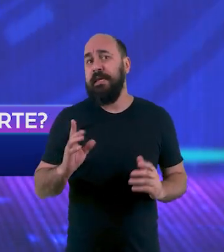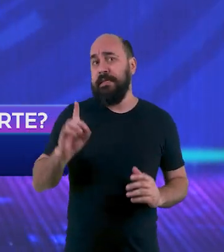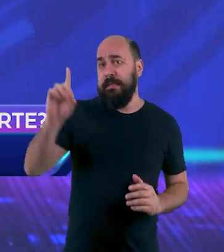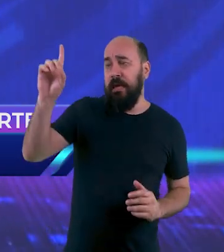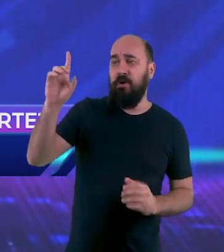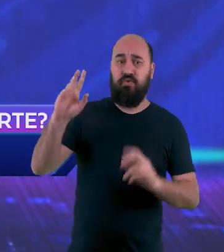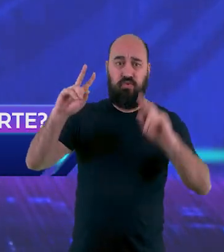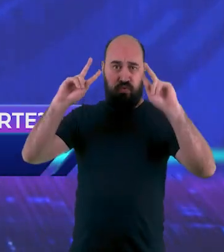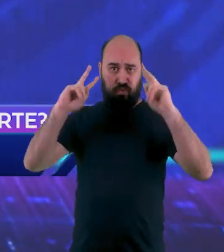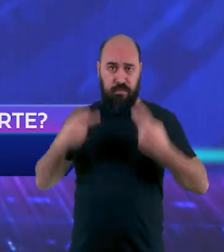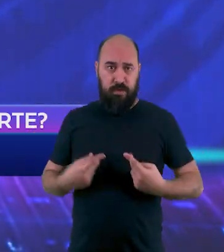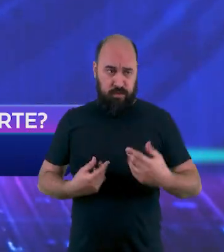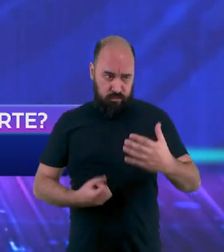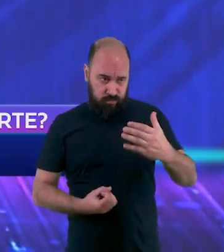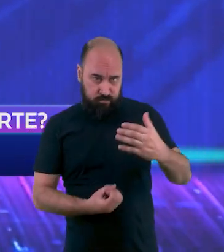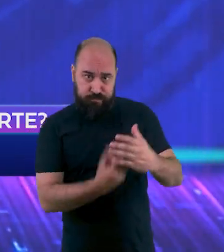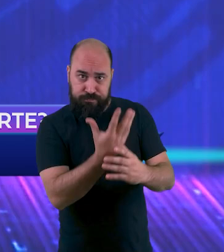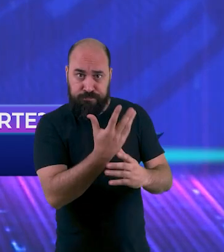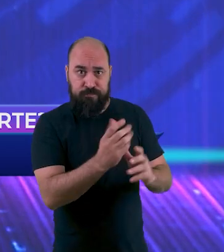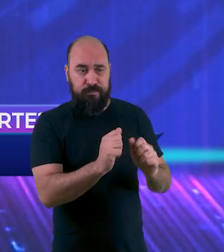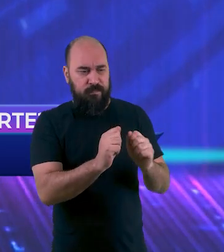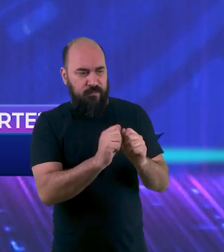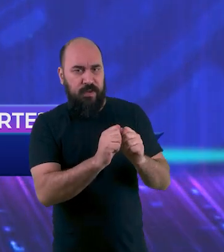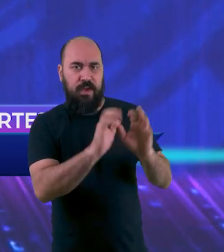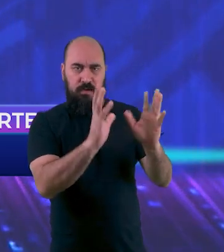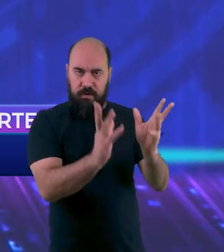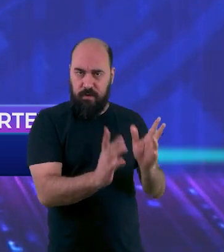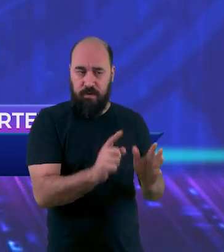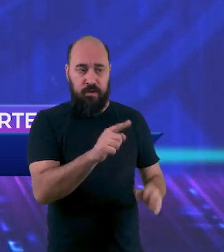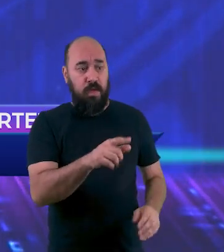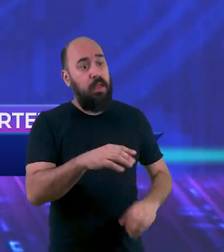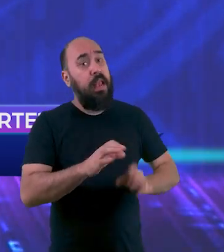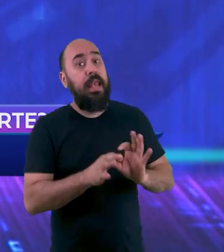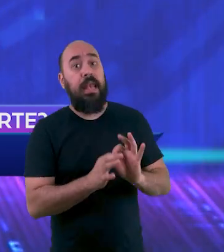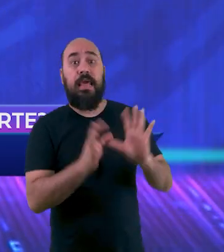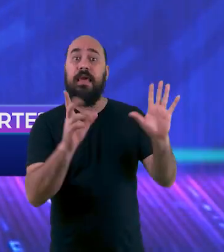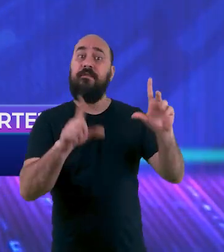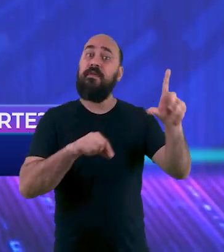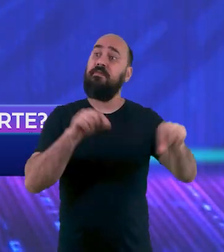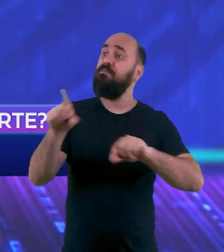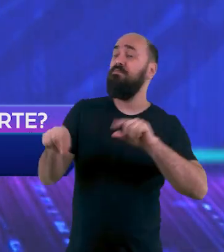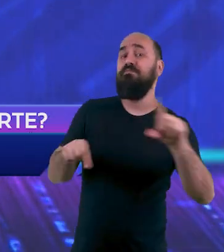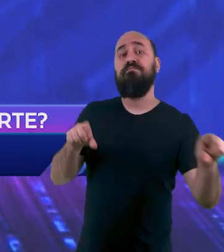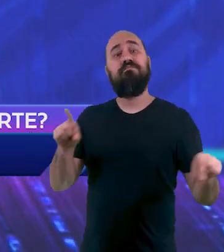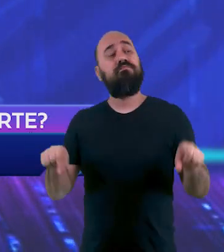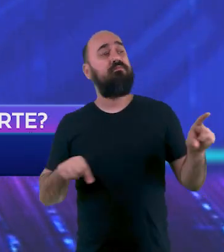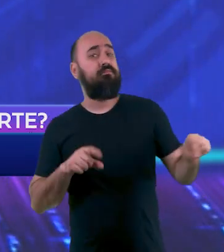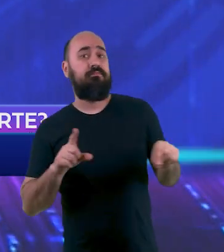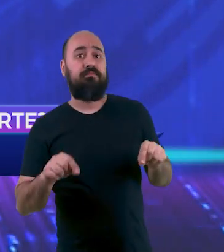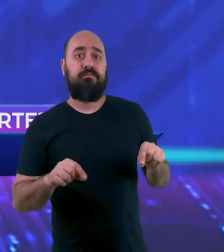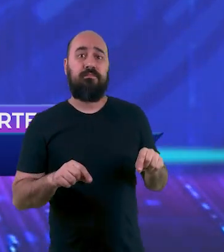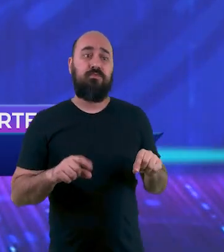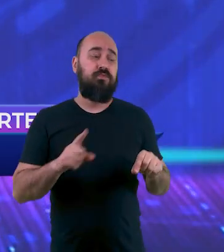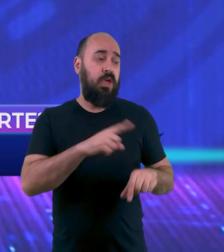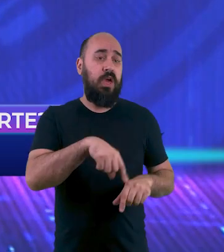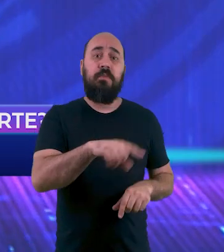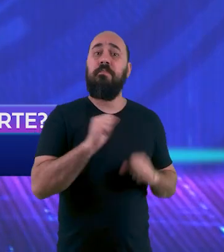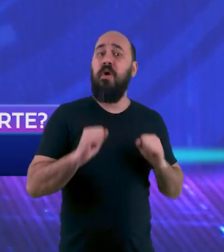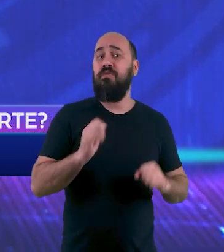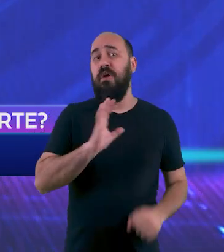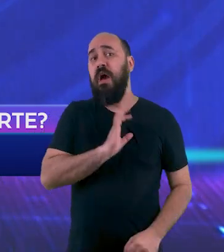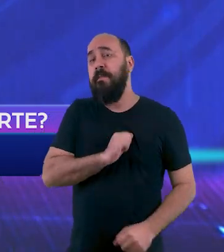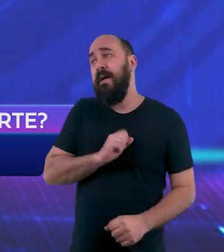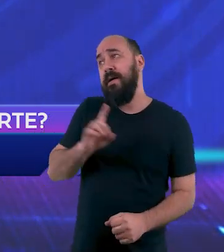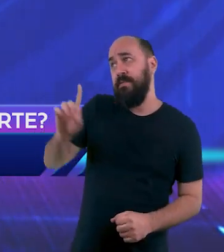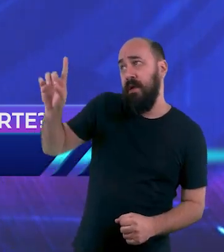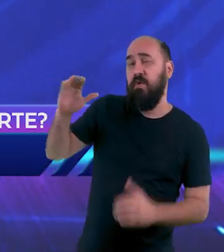opção de escolher. Porque se Deus fizesse seres humanos na terra que não tinham opção de amar a Deus, não